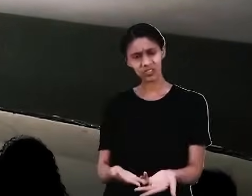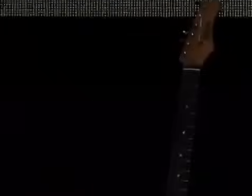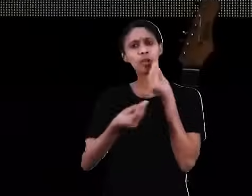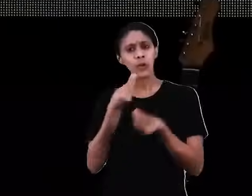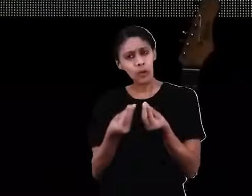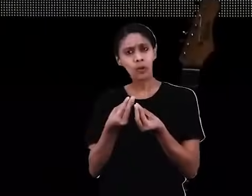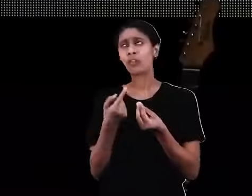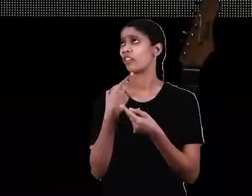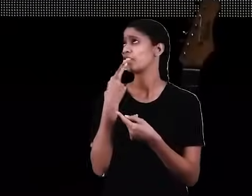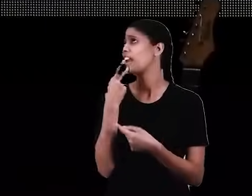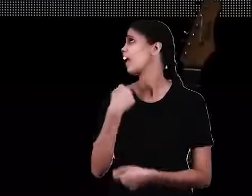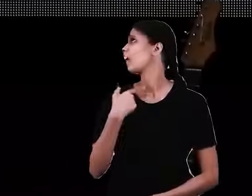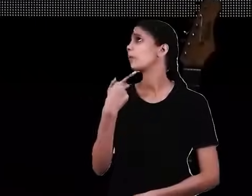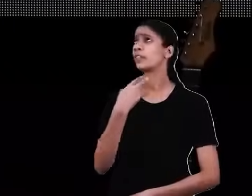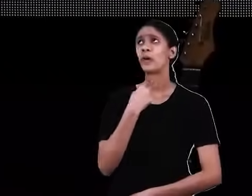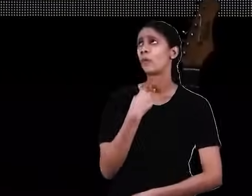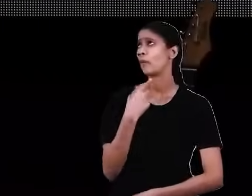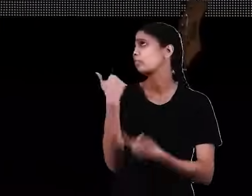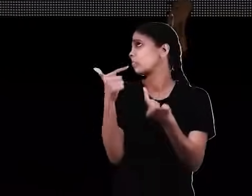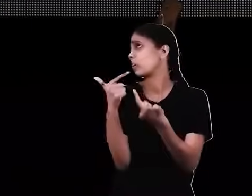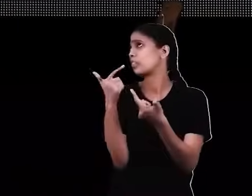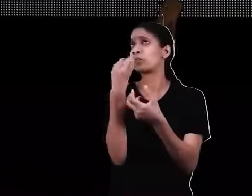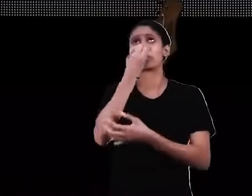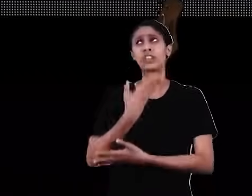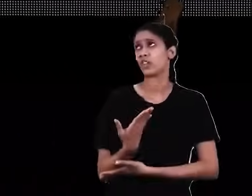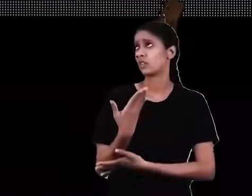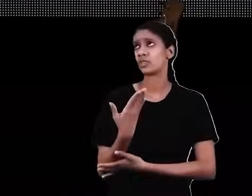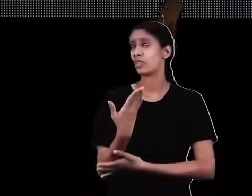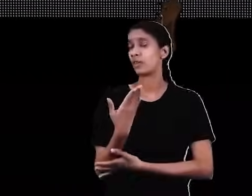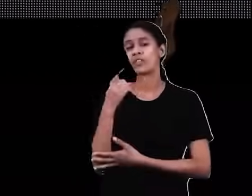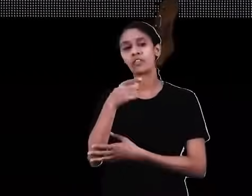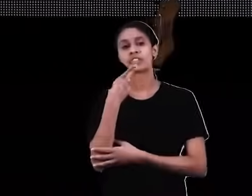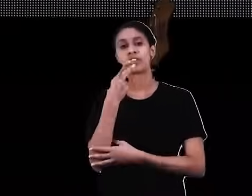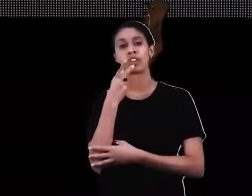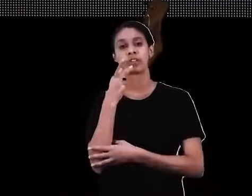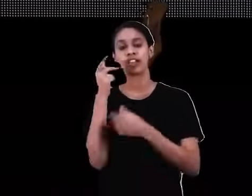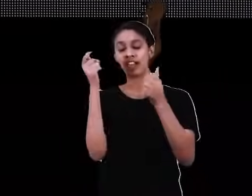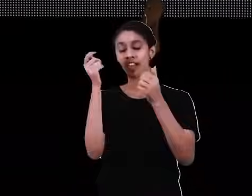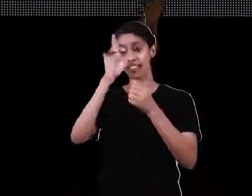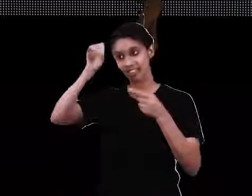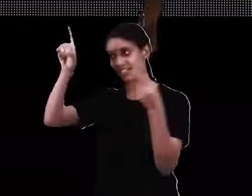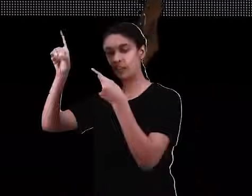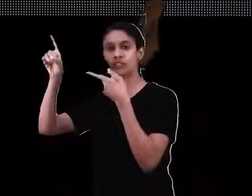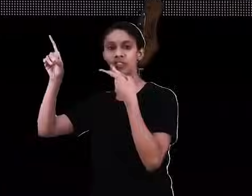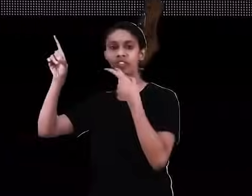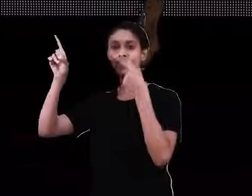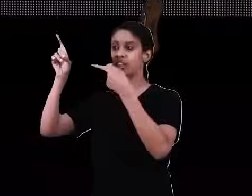diz, não posso, não tenho, não sou boa o suficiente, fulano é melhor do que eu, você está depreciando o artista. Ou seja,